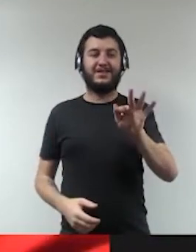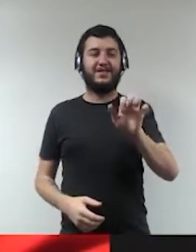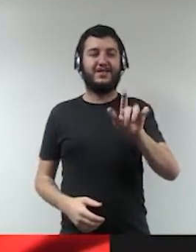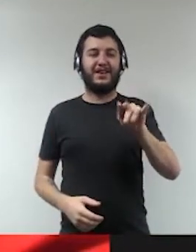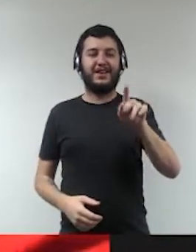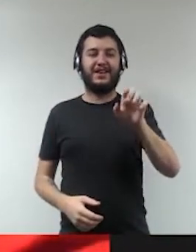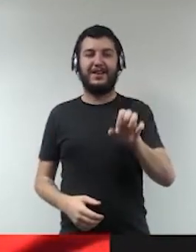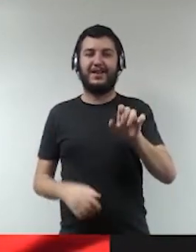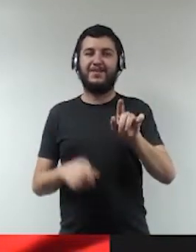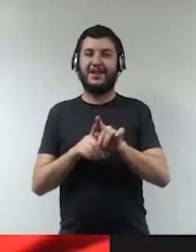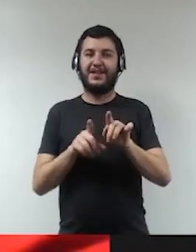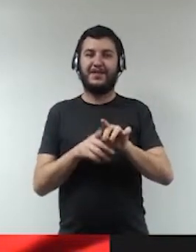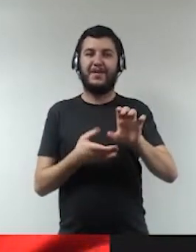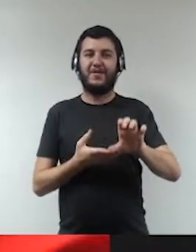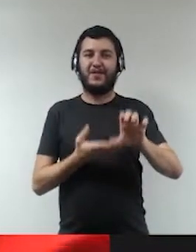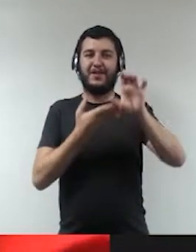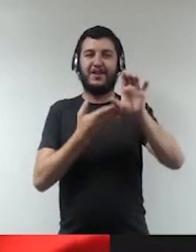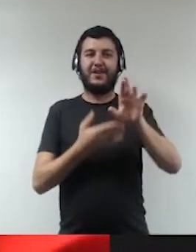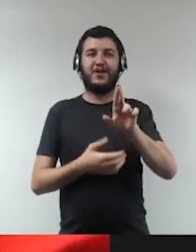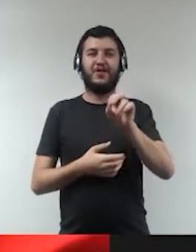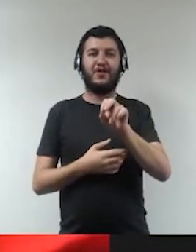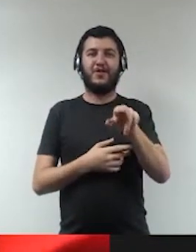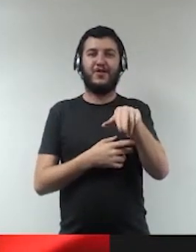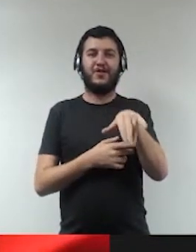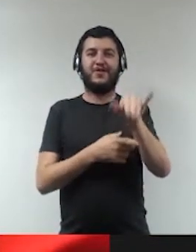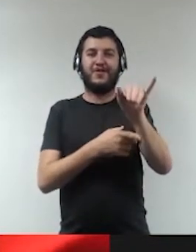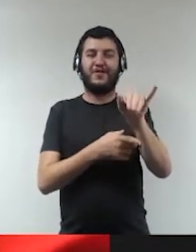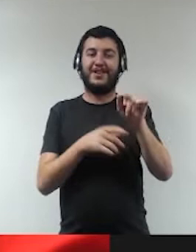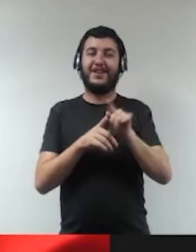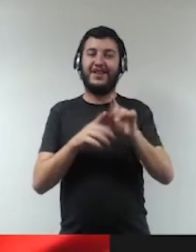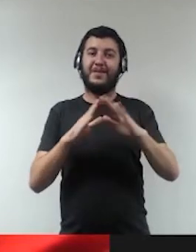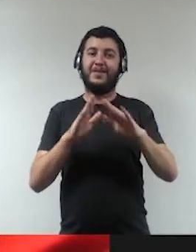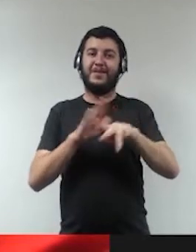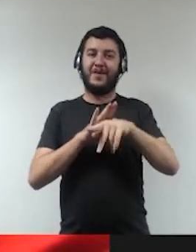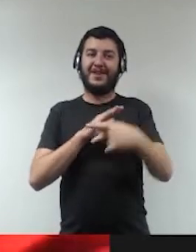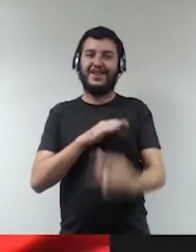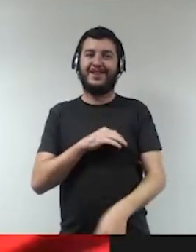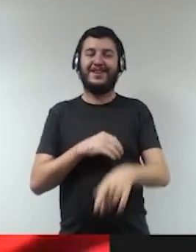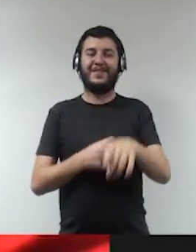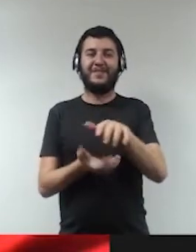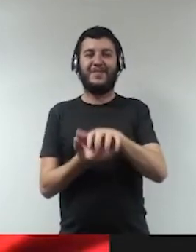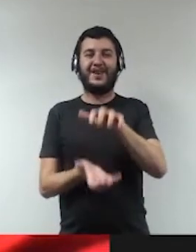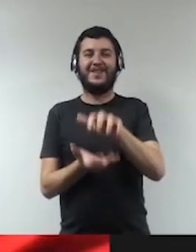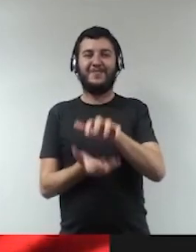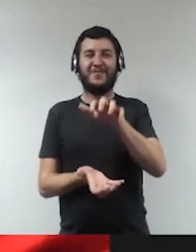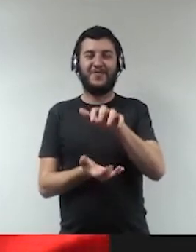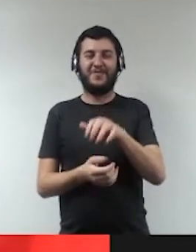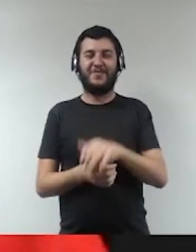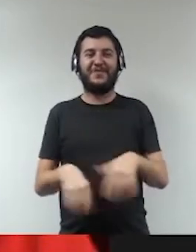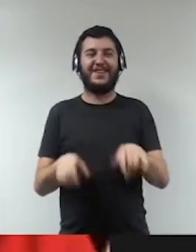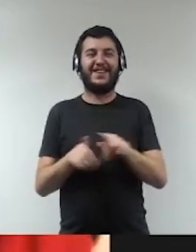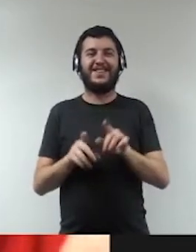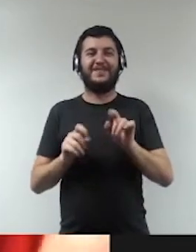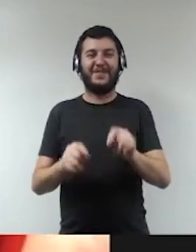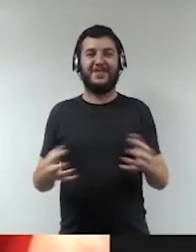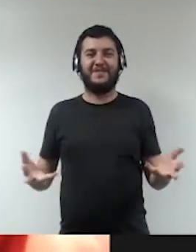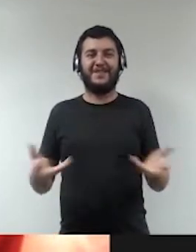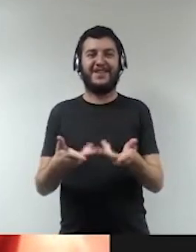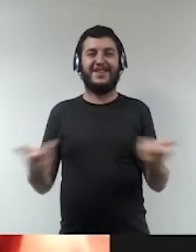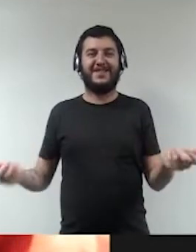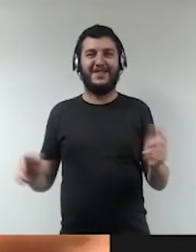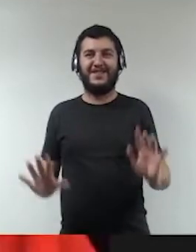ao conselheiro Rony Proz Duarte, que é meu contemporâneo aqui em Pernambuco, por esse magnífico evento que